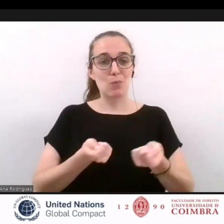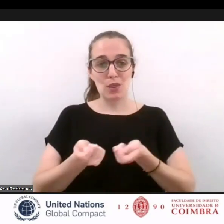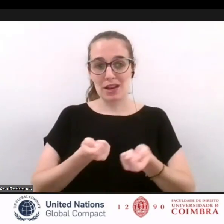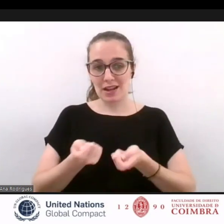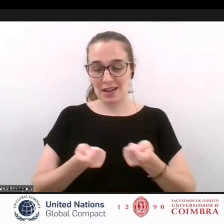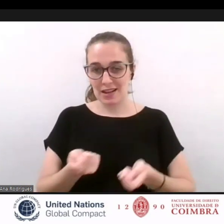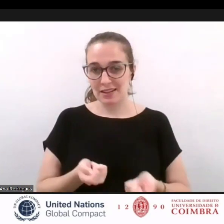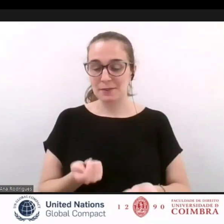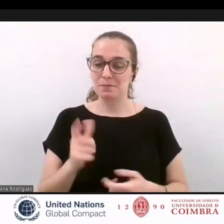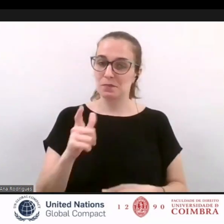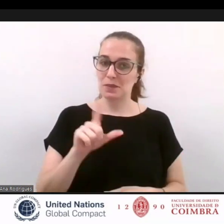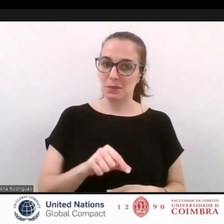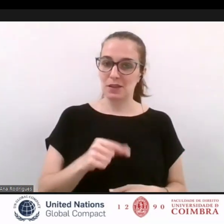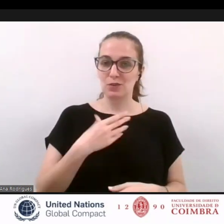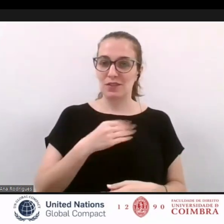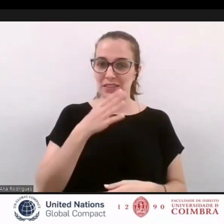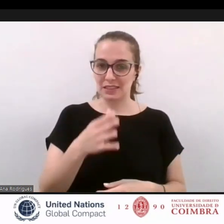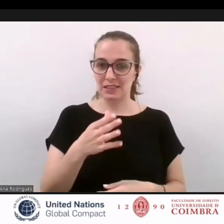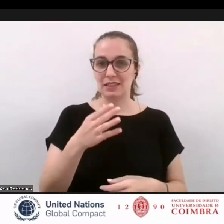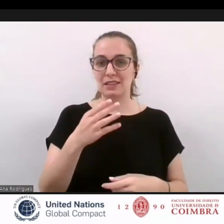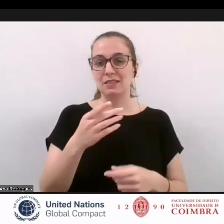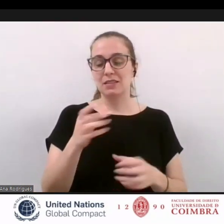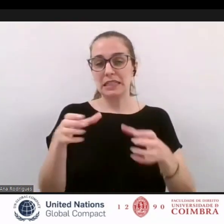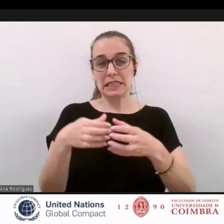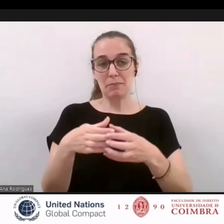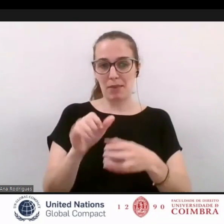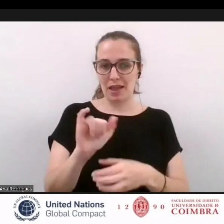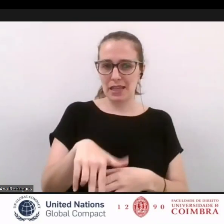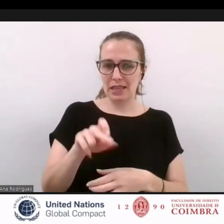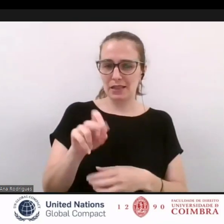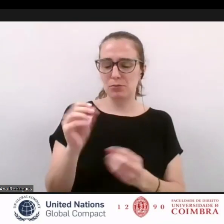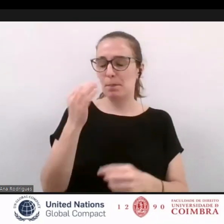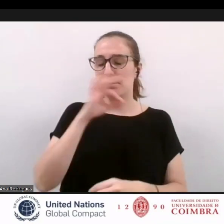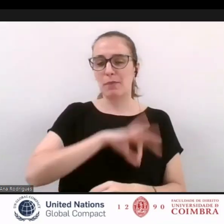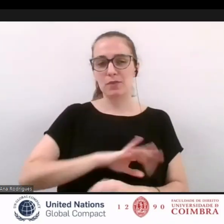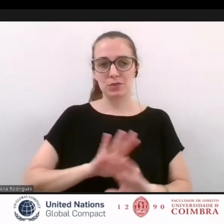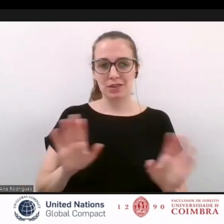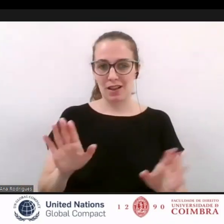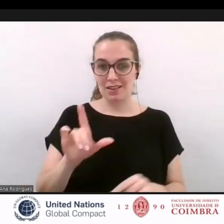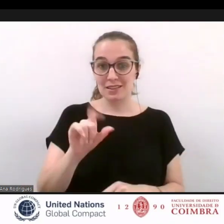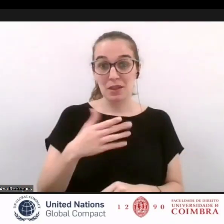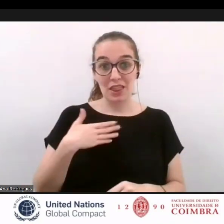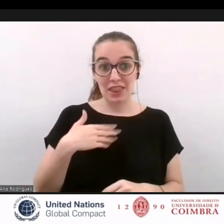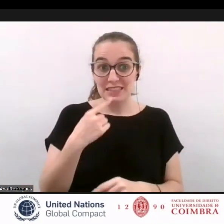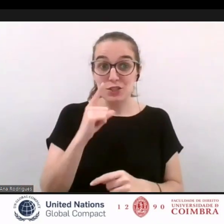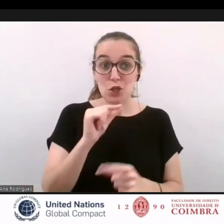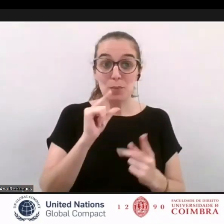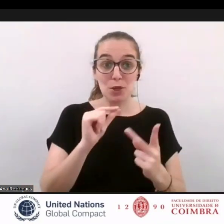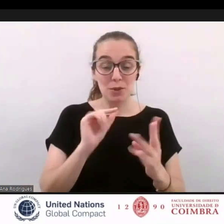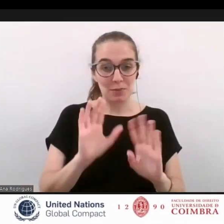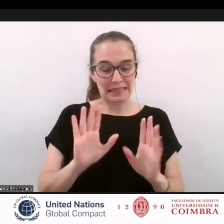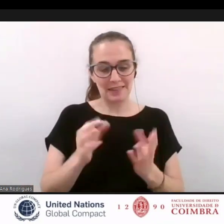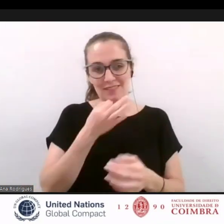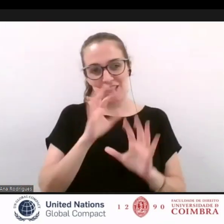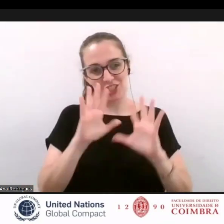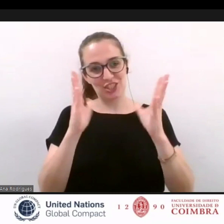É importante salientar o profissionalismo da sua equipa. Para não correr o risco de me esquecer de nomes, não vou citar cada